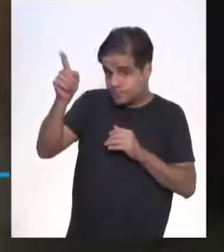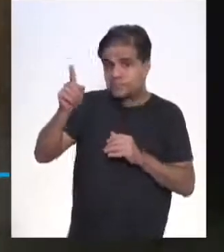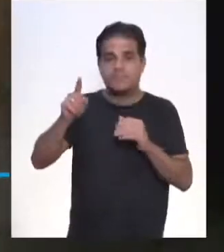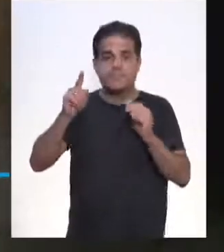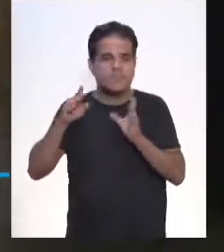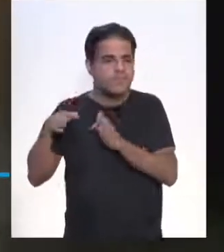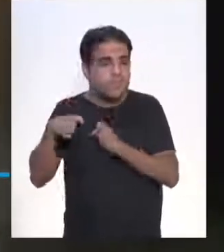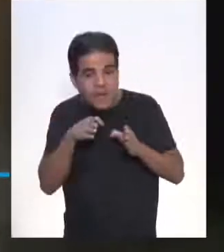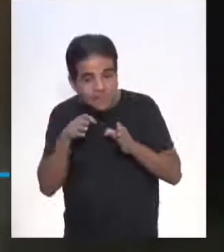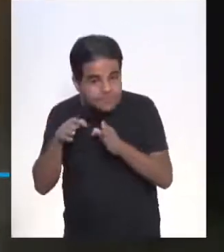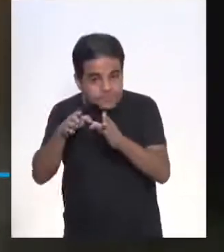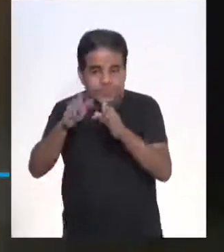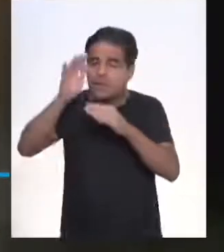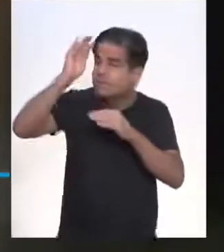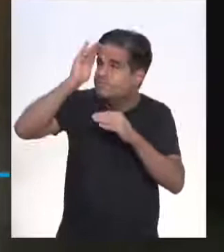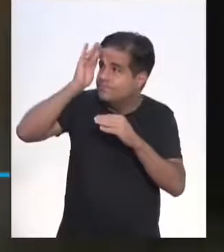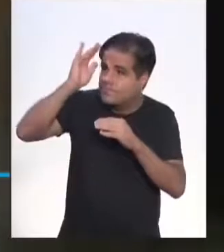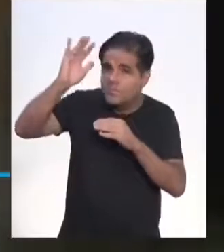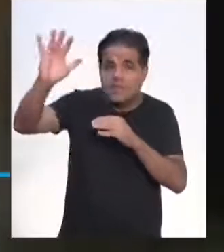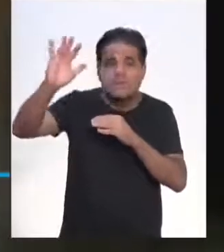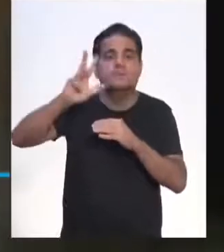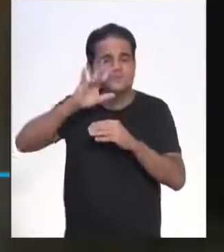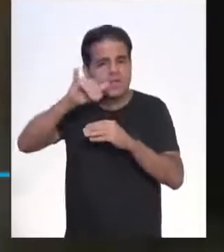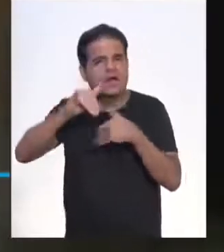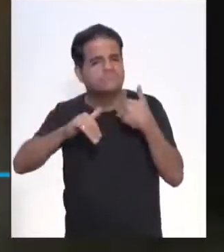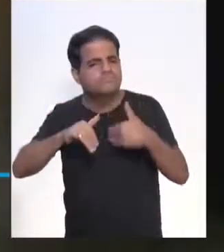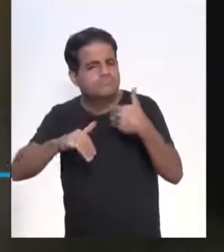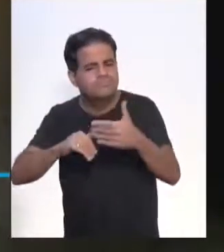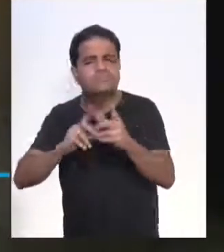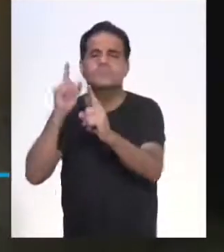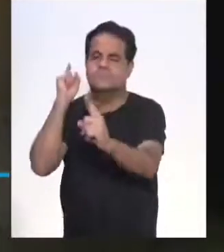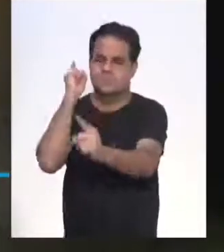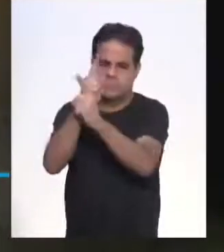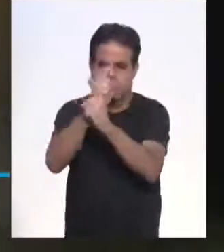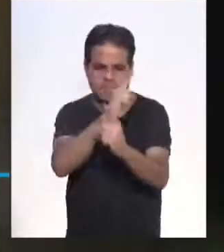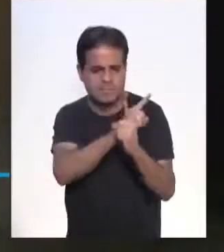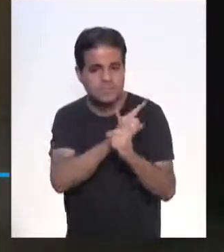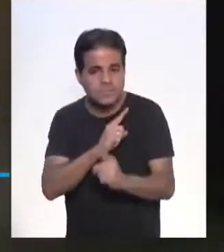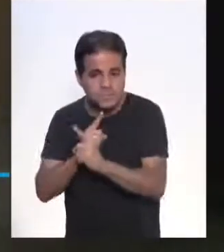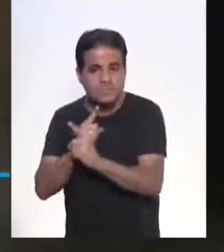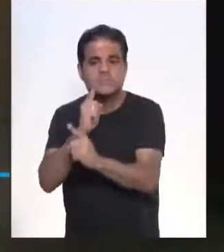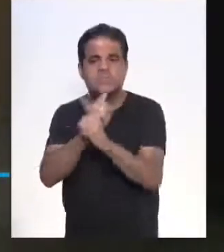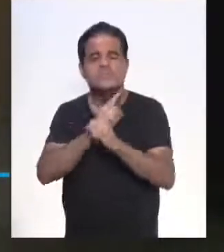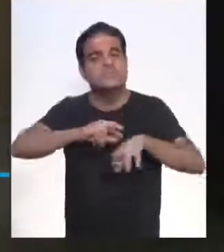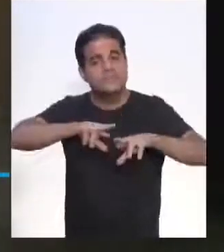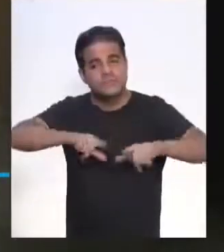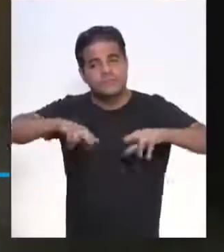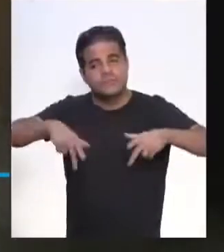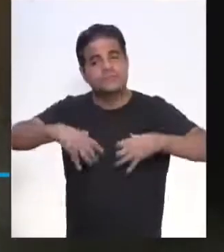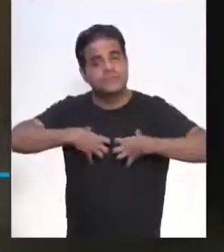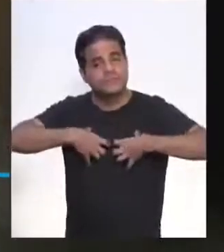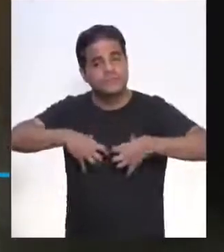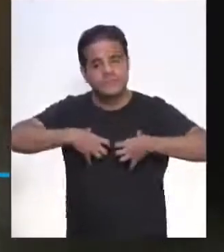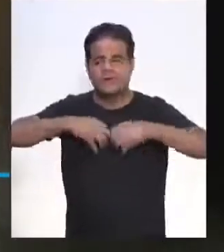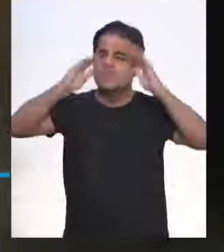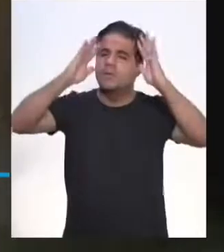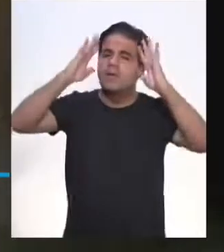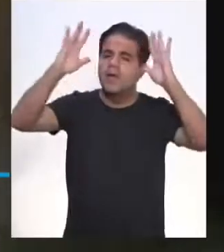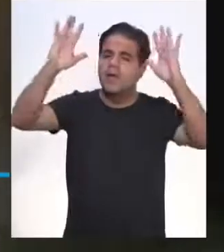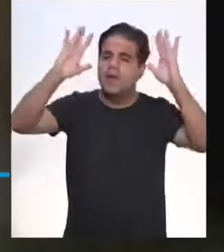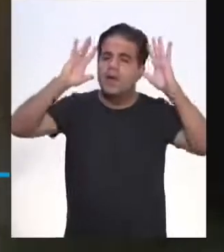nesta caminhada que a filosofia vai fazendo, a gente vai encontrando diferentes formas de pensar,